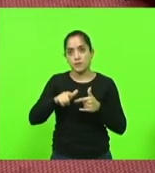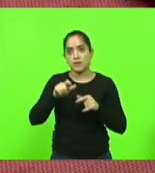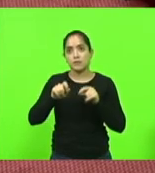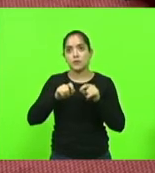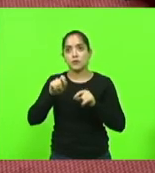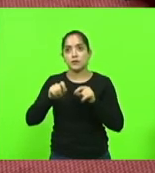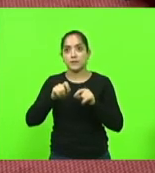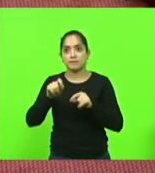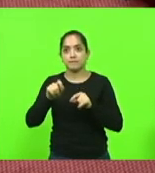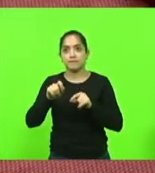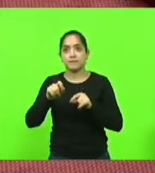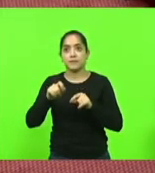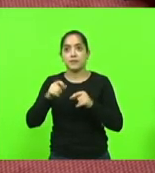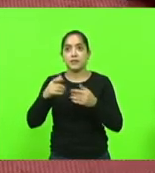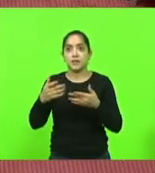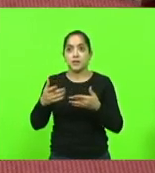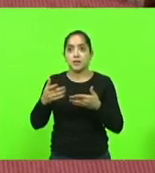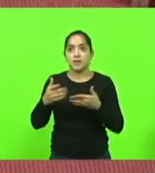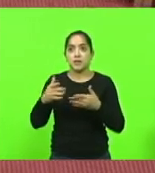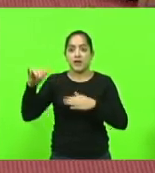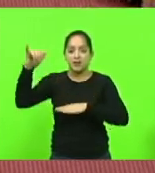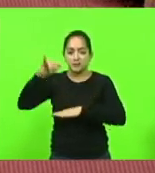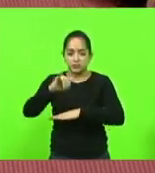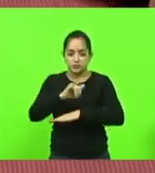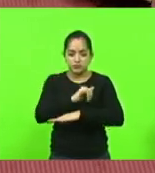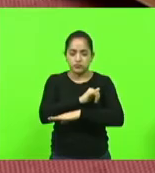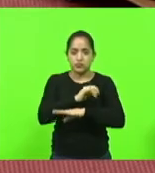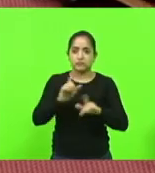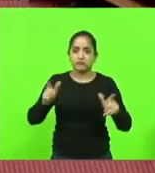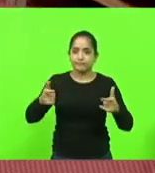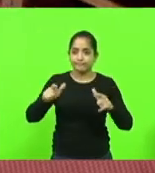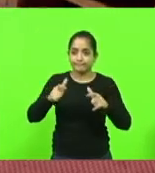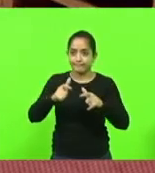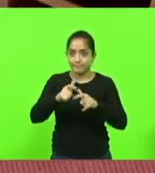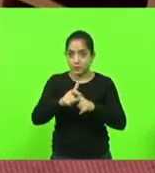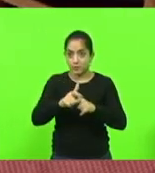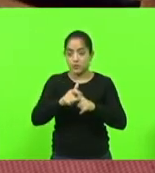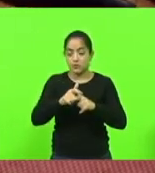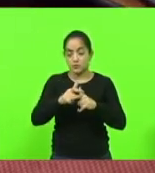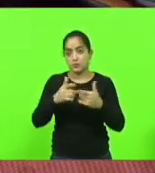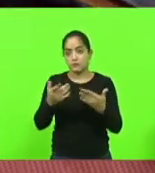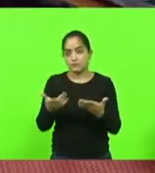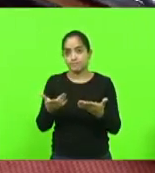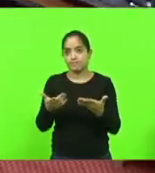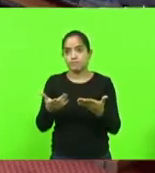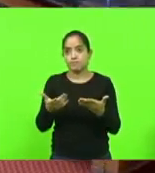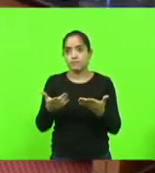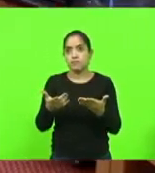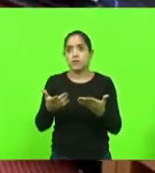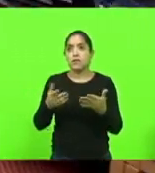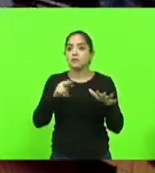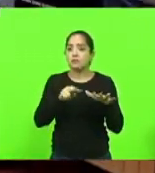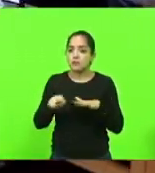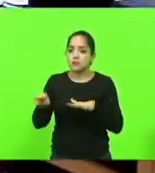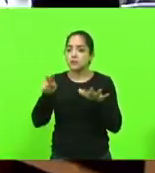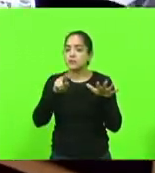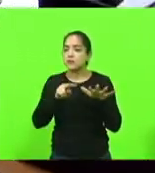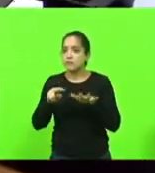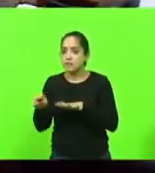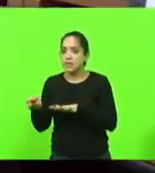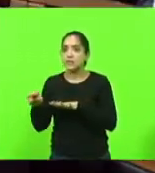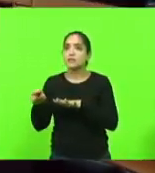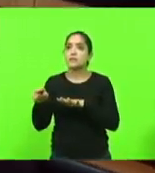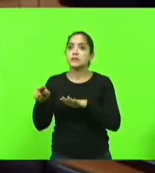Santa Catarina, poucos voos, né? Nós estamos, os deputados do Oeste, praticamente toda semana fazendo esse trajeto de